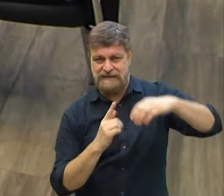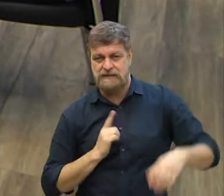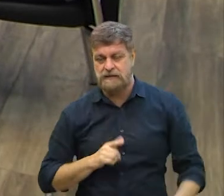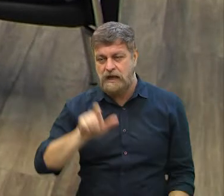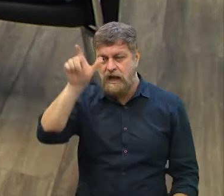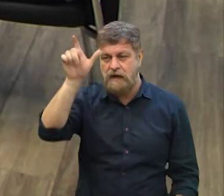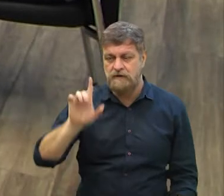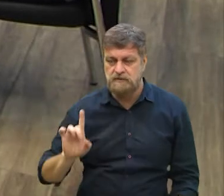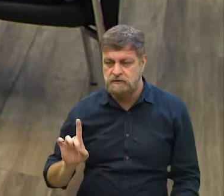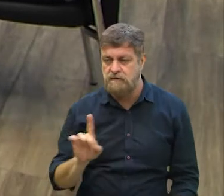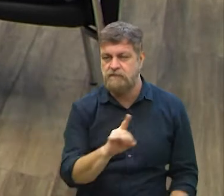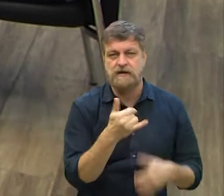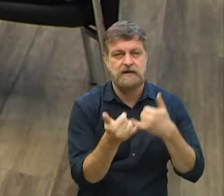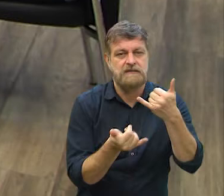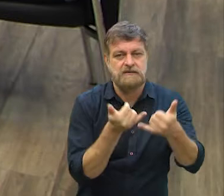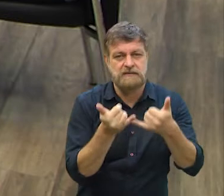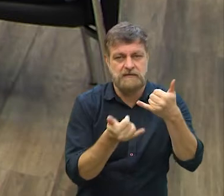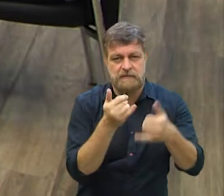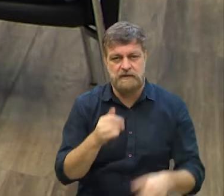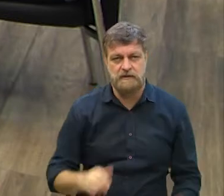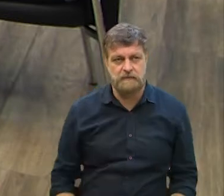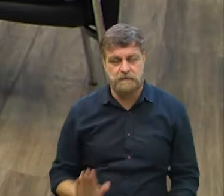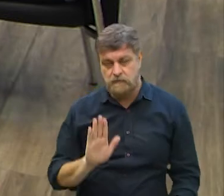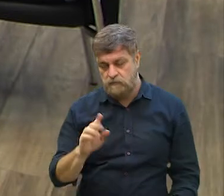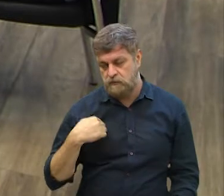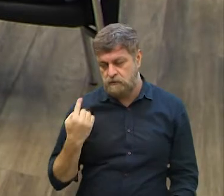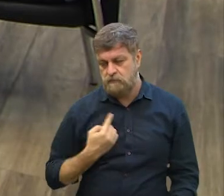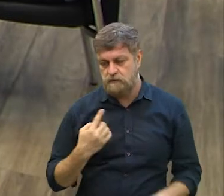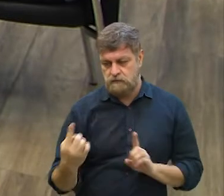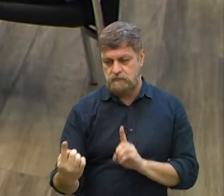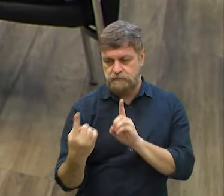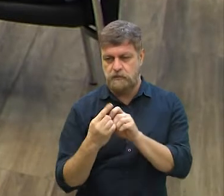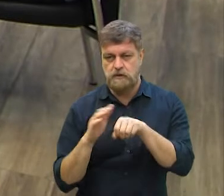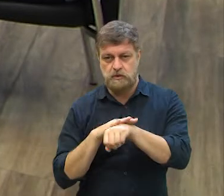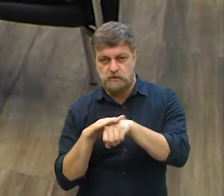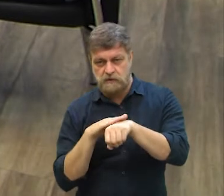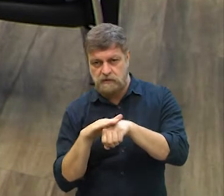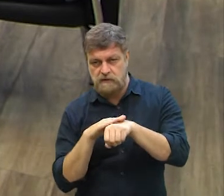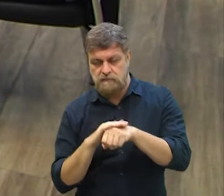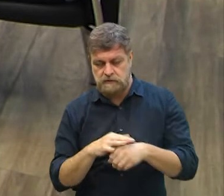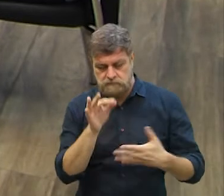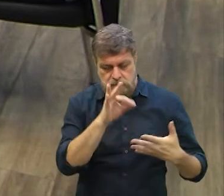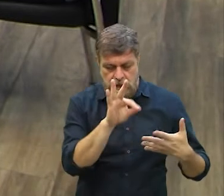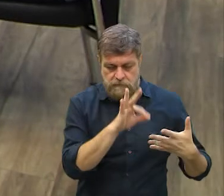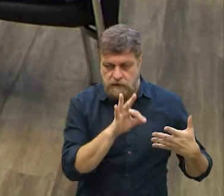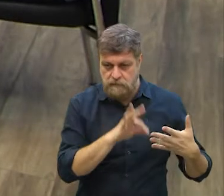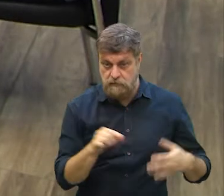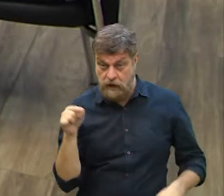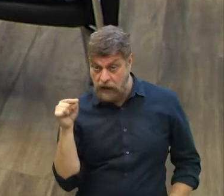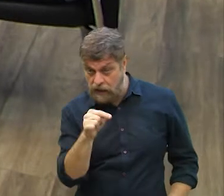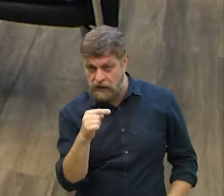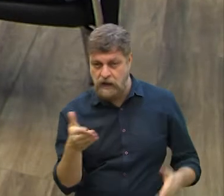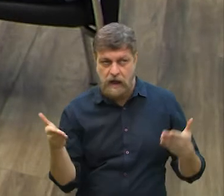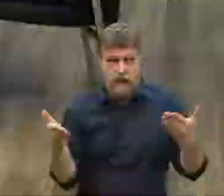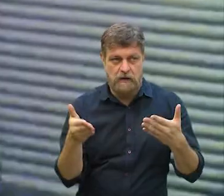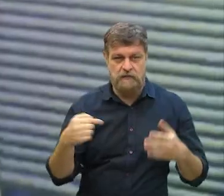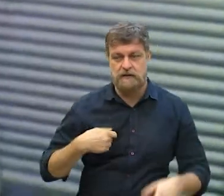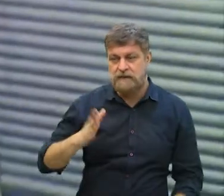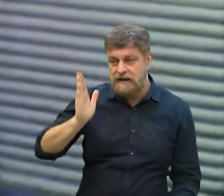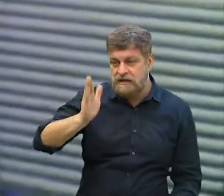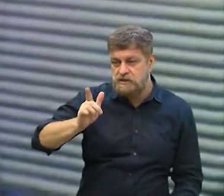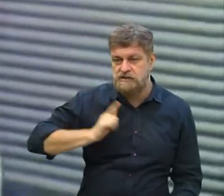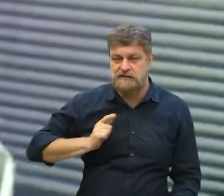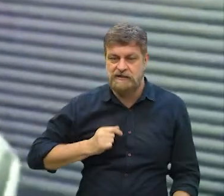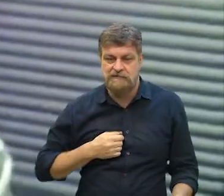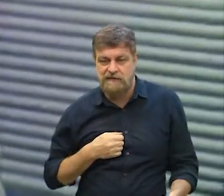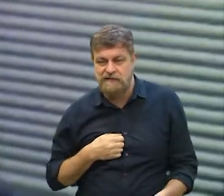por exemplo, o próprio paciente já brinca, né? Quando eu recebo o paciente no consultório, eu converso, faço uma ficha prévia, falo, vamos ali agora. Mas já,